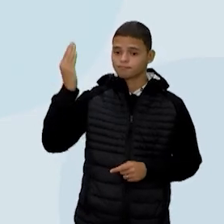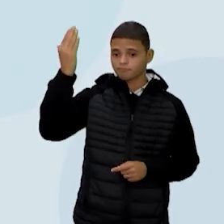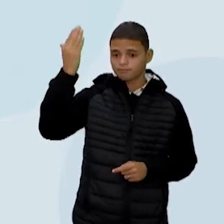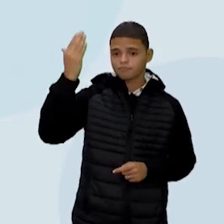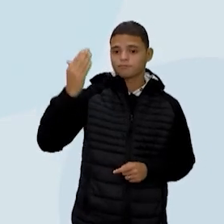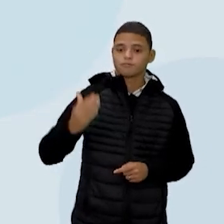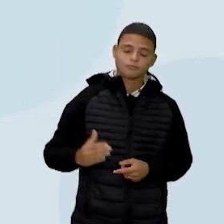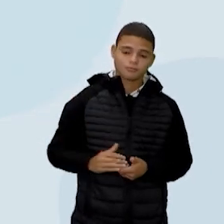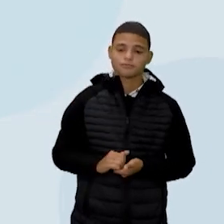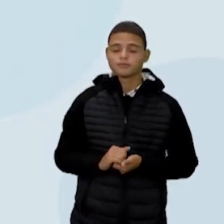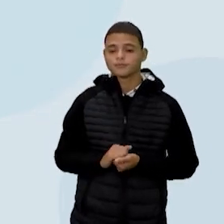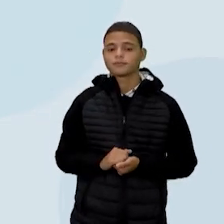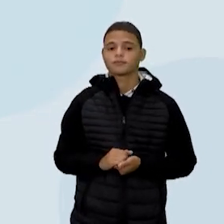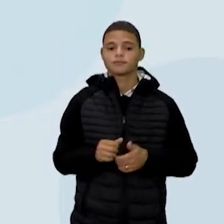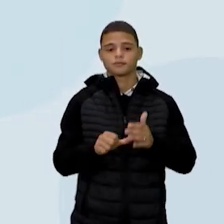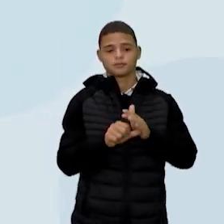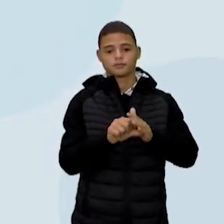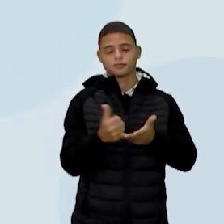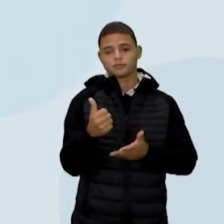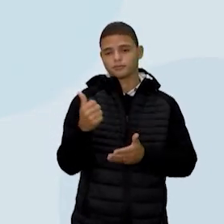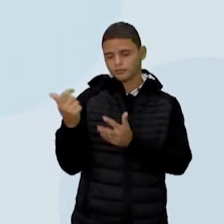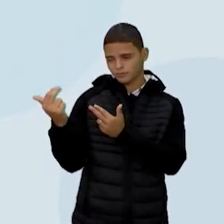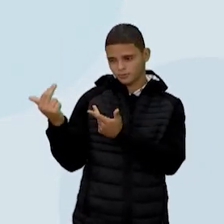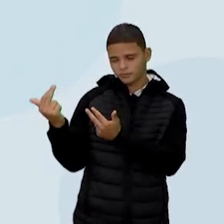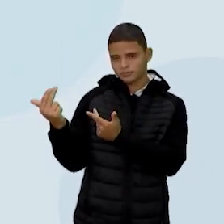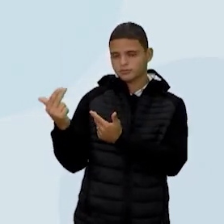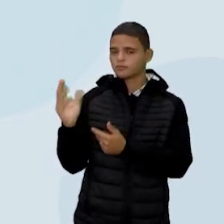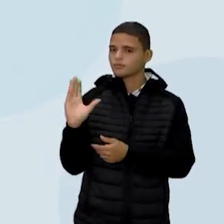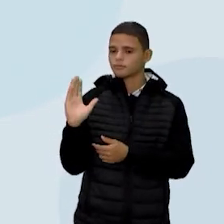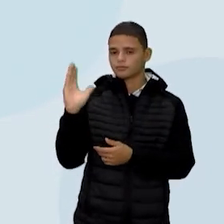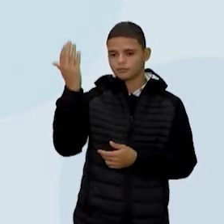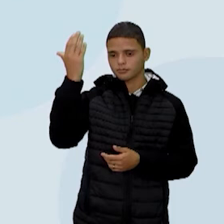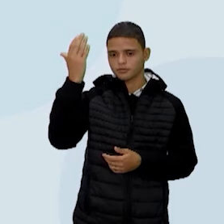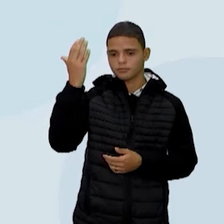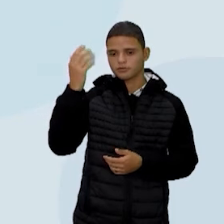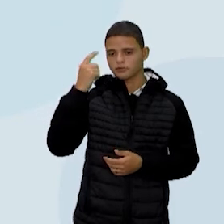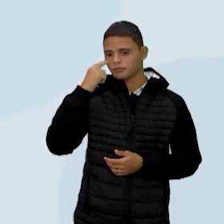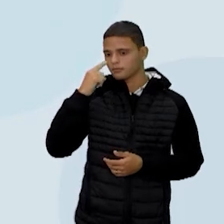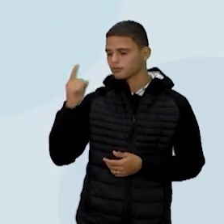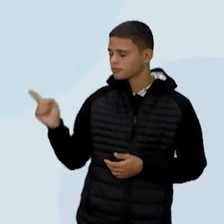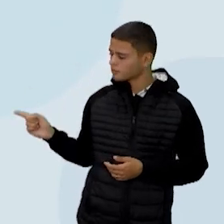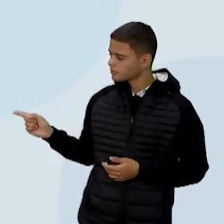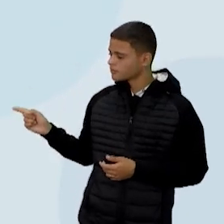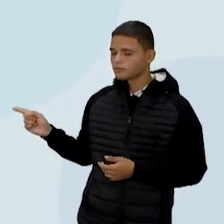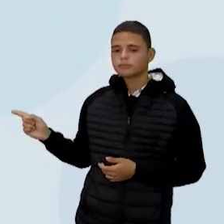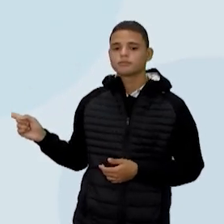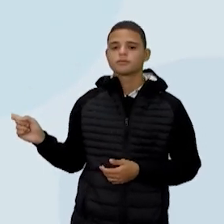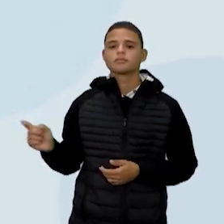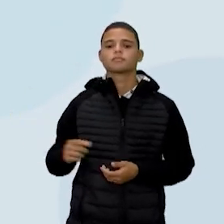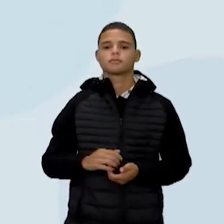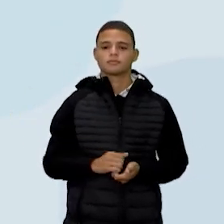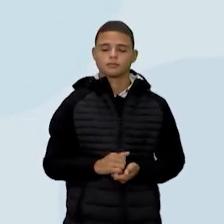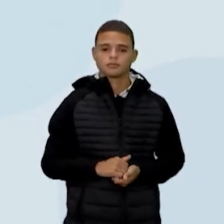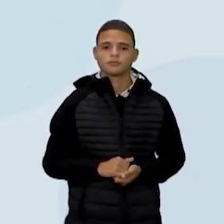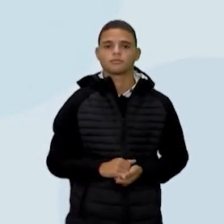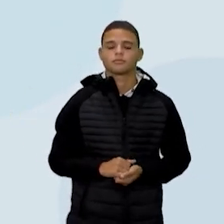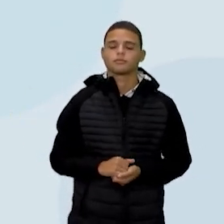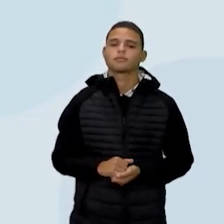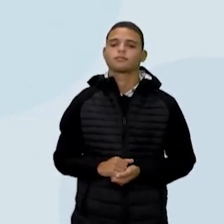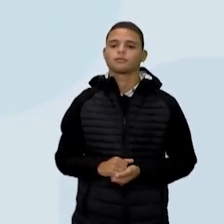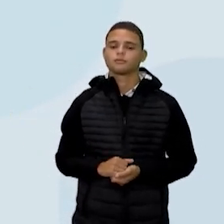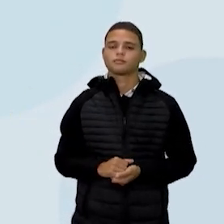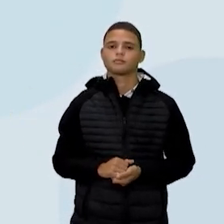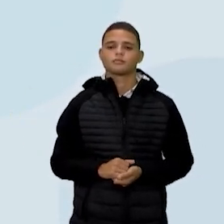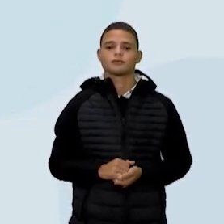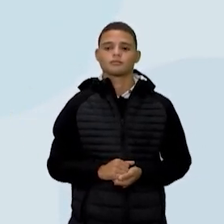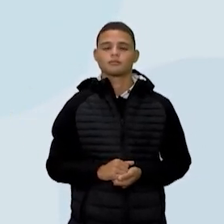a primeira sentença que diz que é igual está falsa. Por isso que tem um Fzinho aqui, né? É falso, não é igual